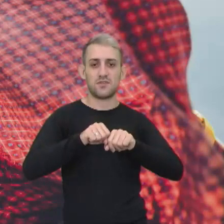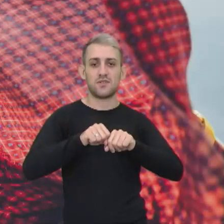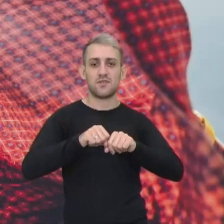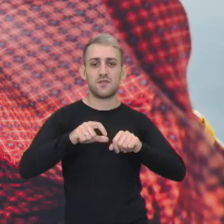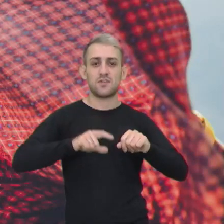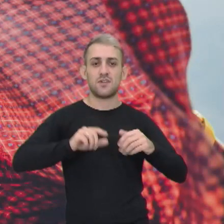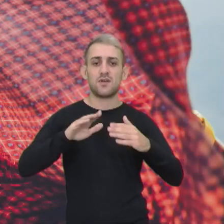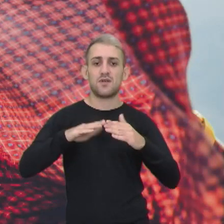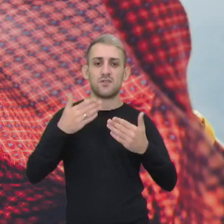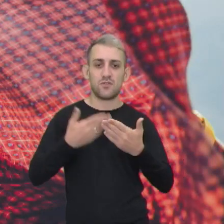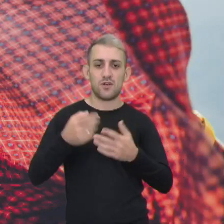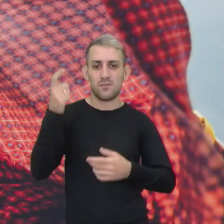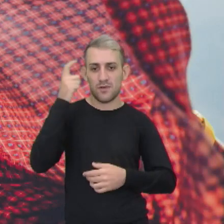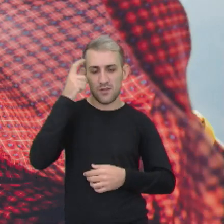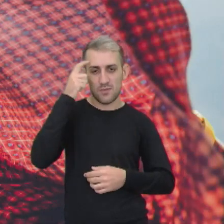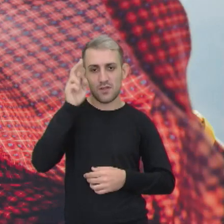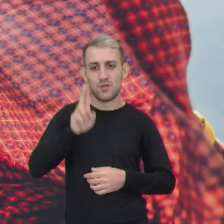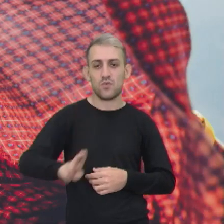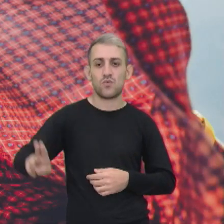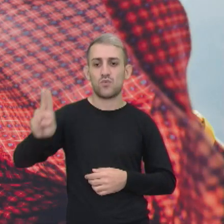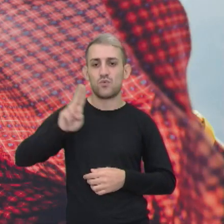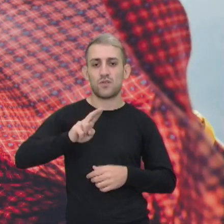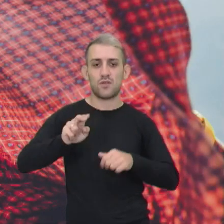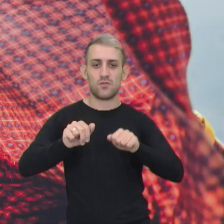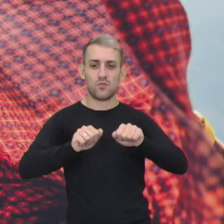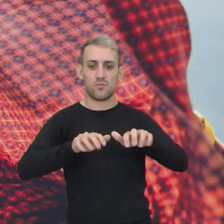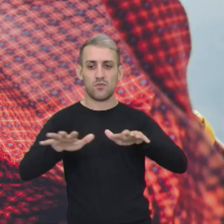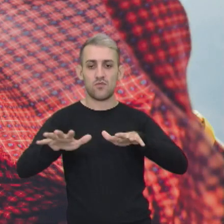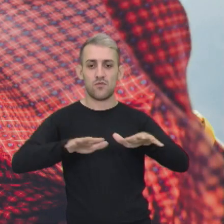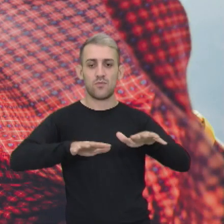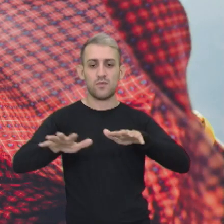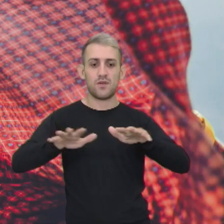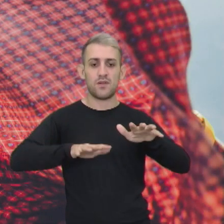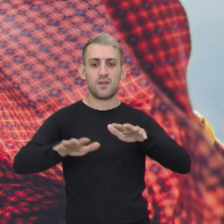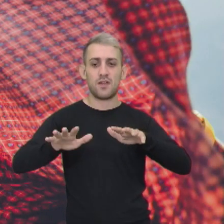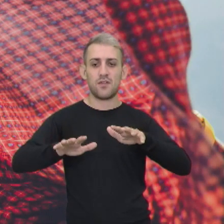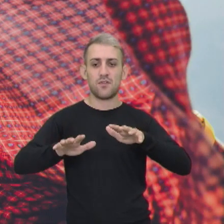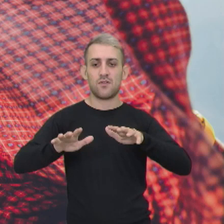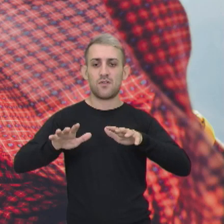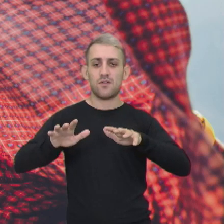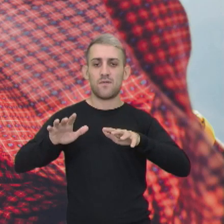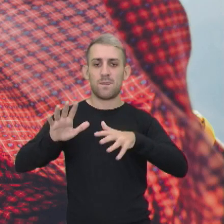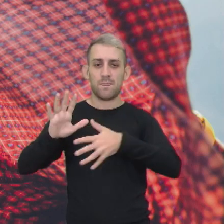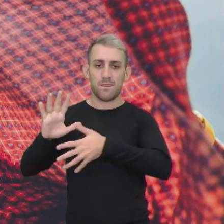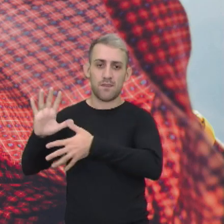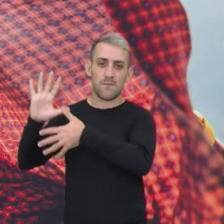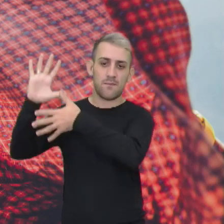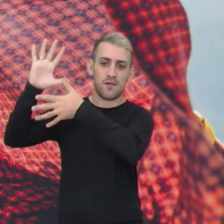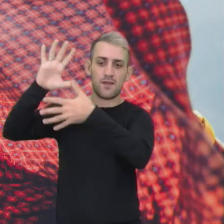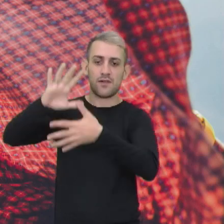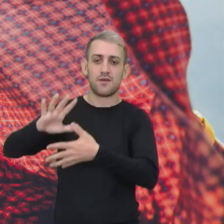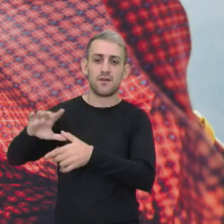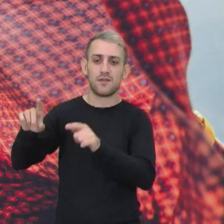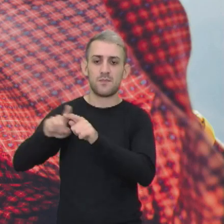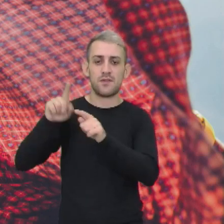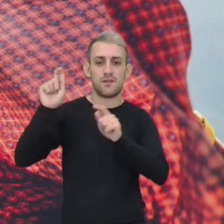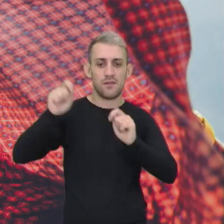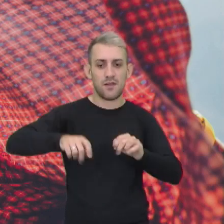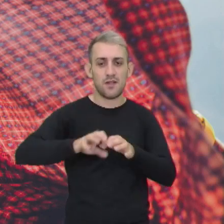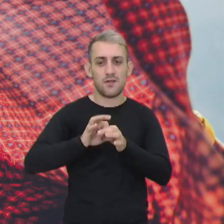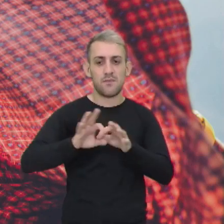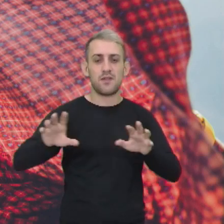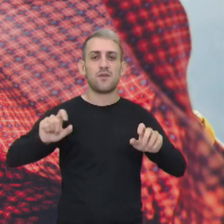de pensamento muito utilizada aí pelo movimento latino-americano emergente, que quer libertar